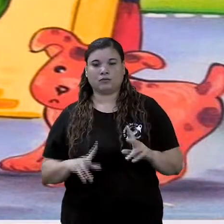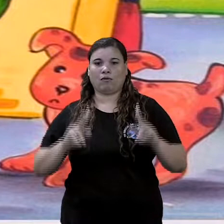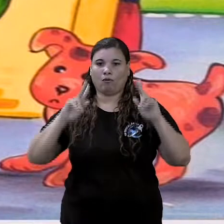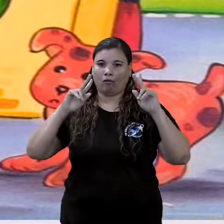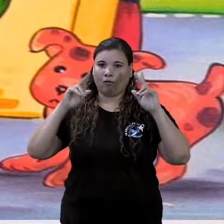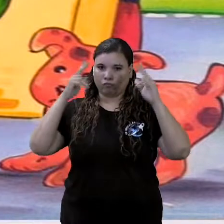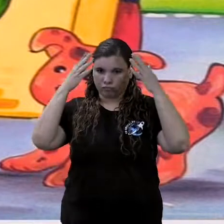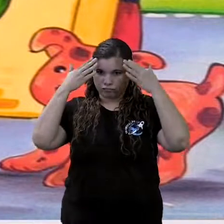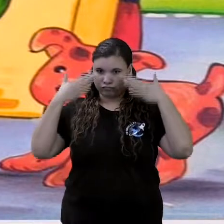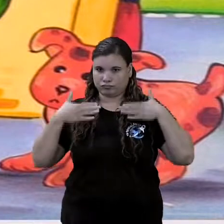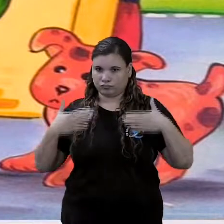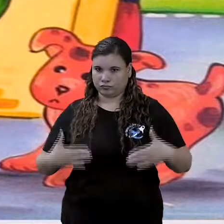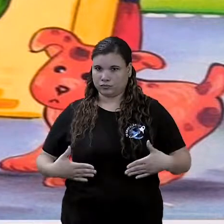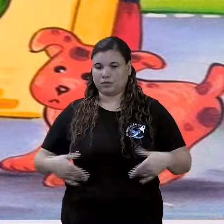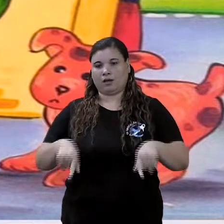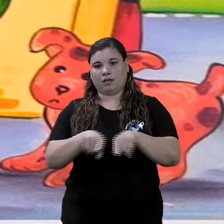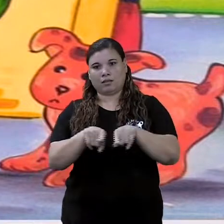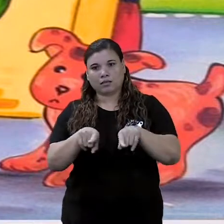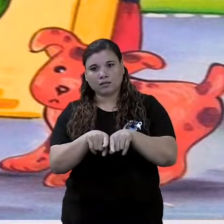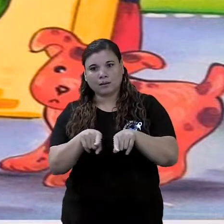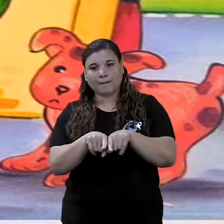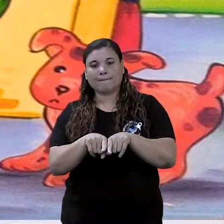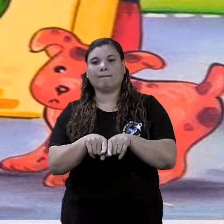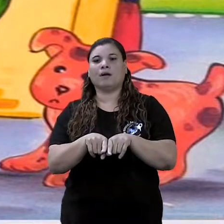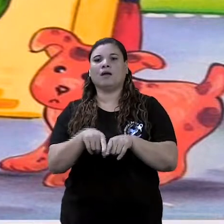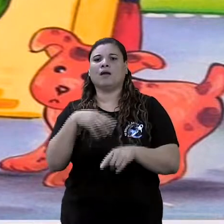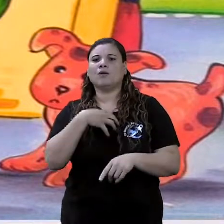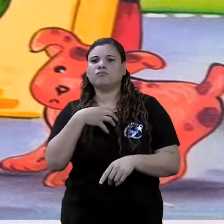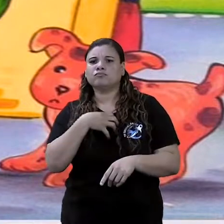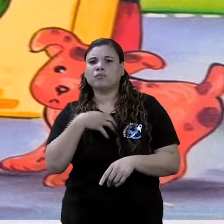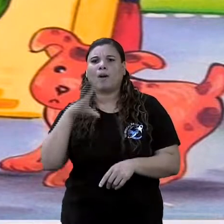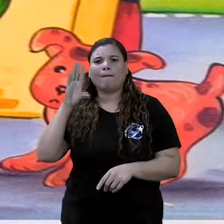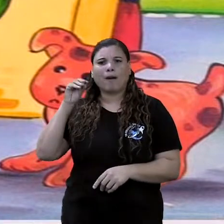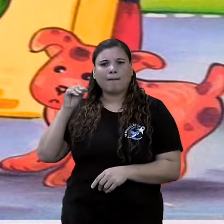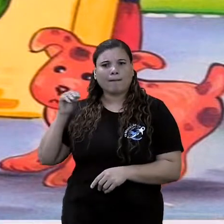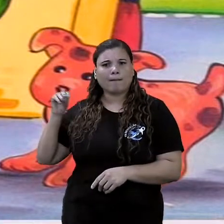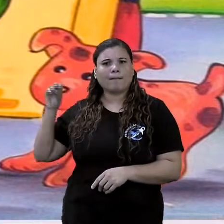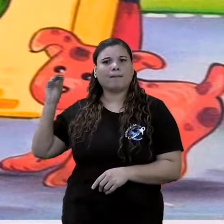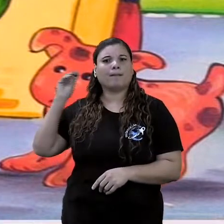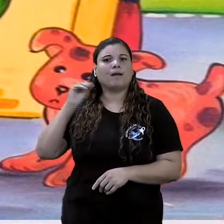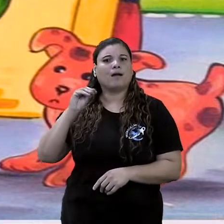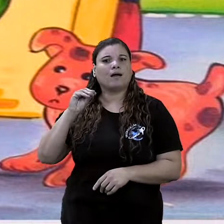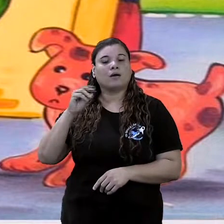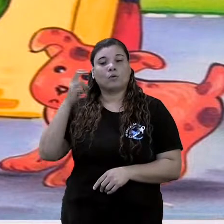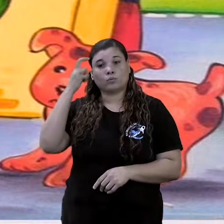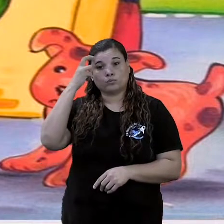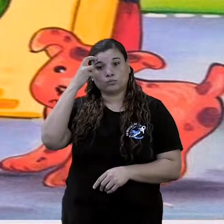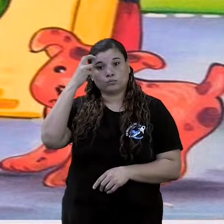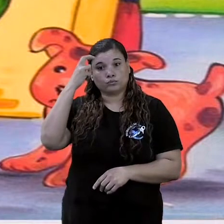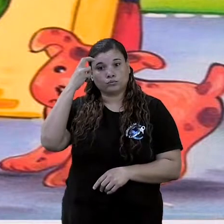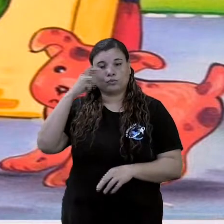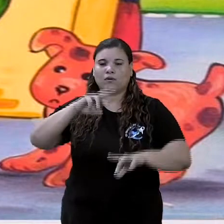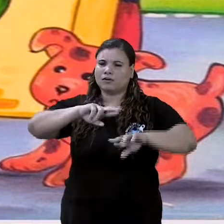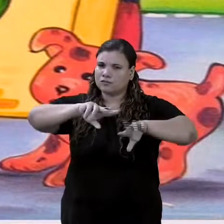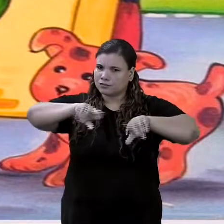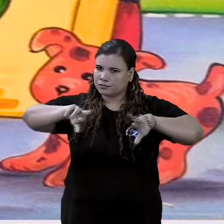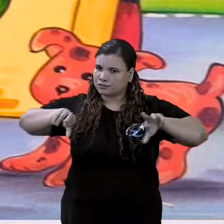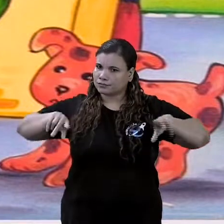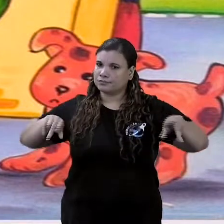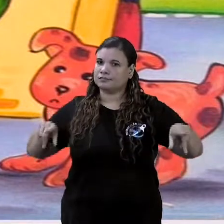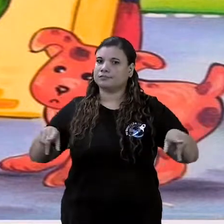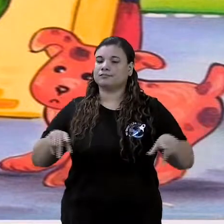seja o modo de falar, seja cultural, são diversidade. E